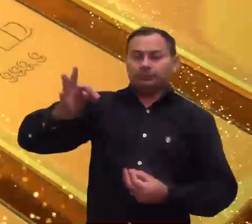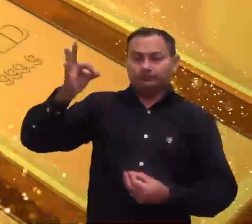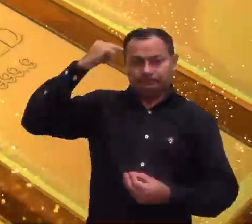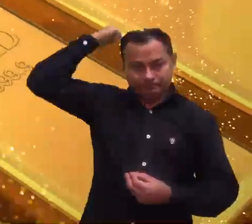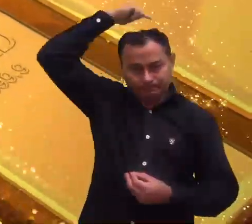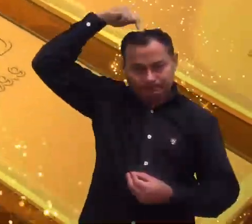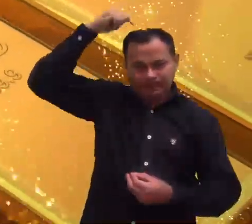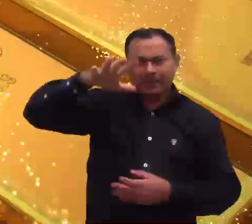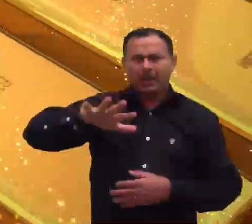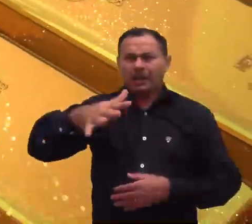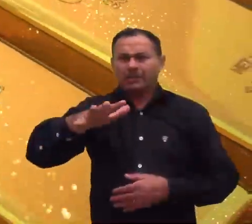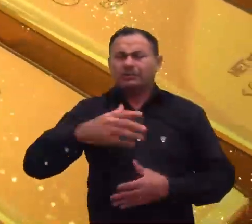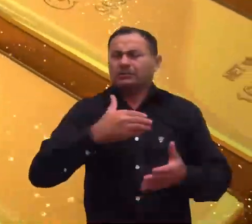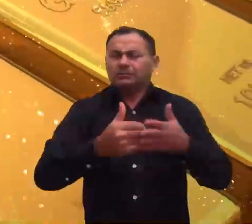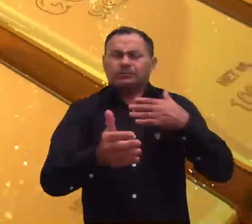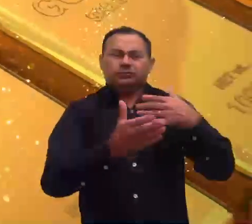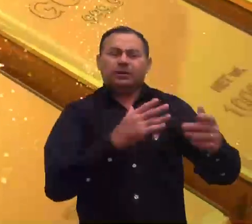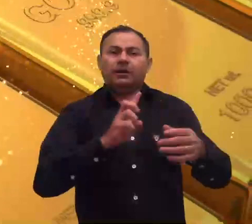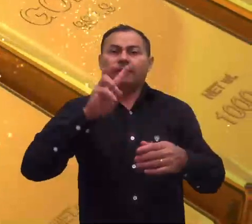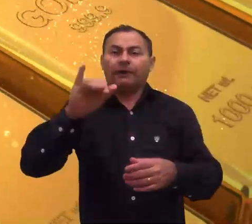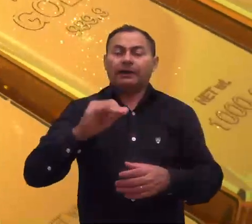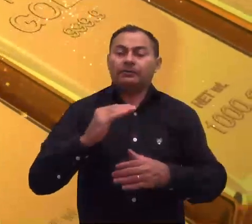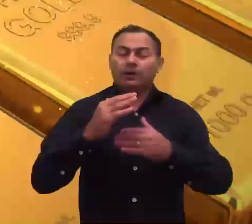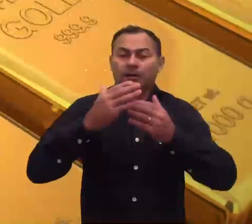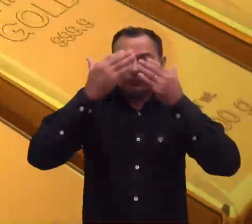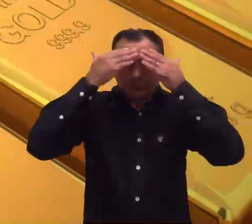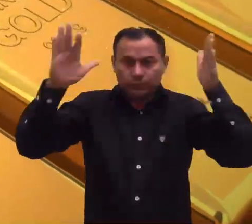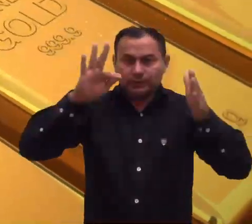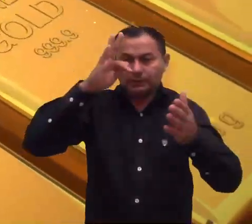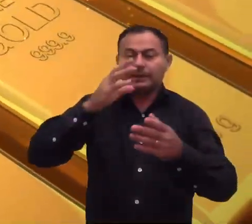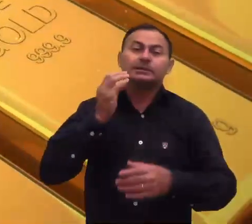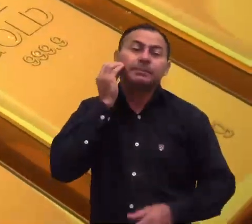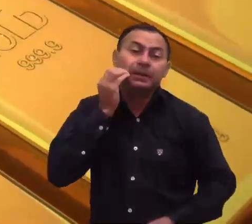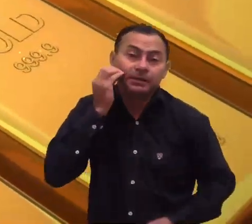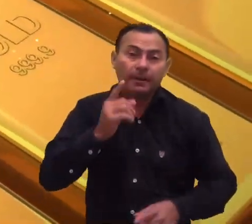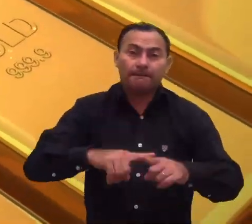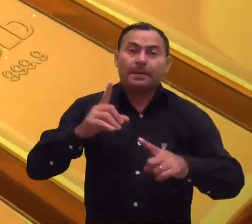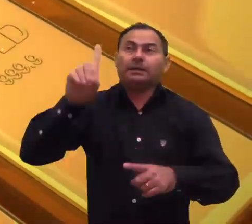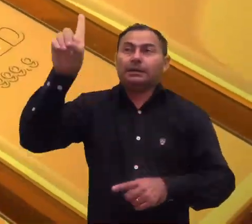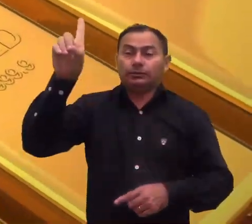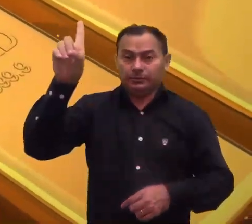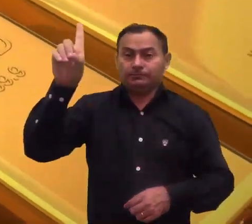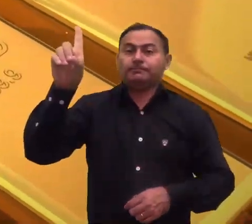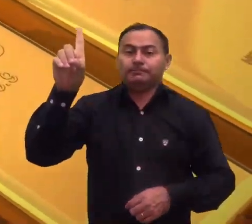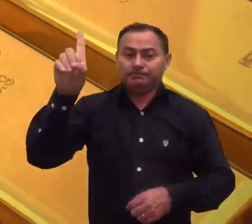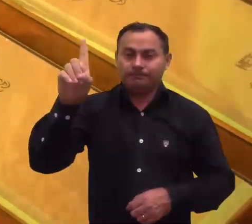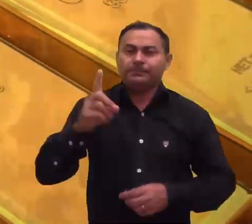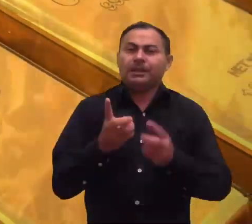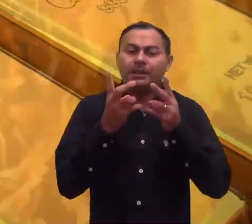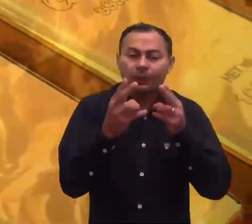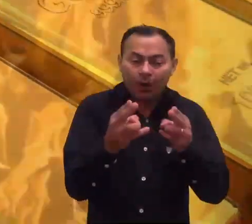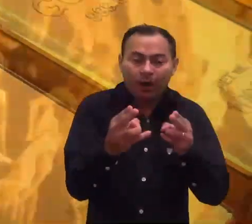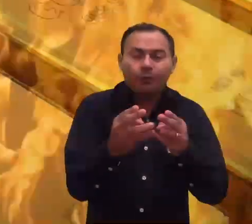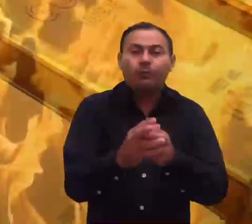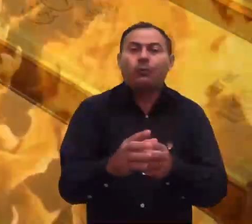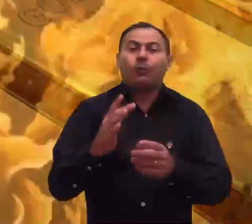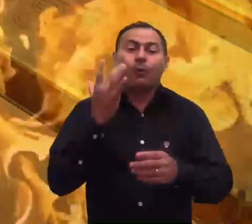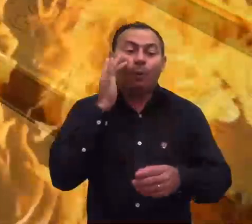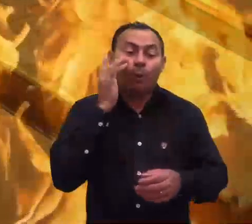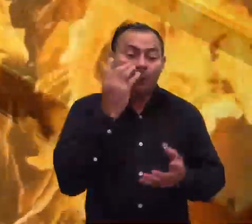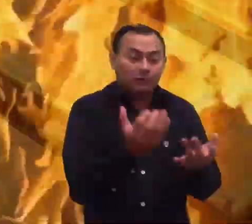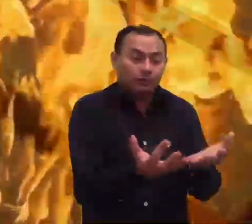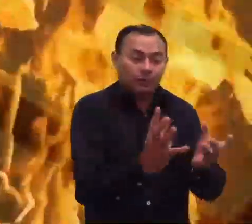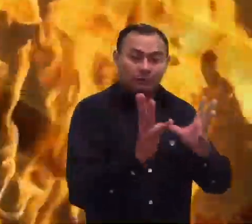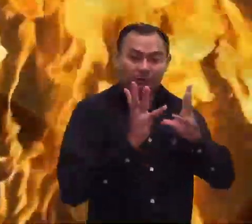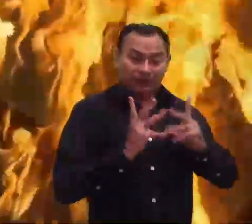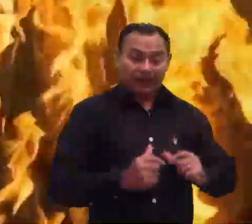desenvolvimento espiritual. Talvez você não esteja se importando se vai ou não crescer através desta experiência, mas Deus está. Assim como